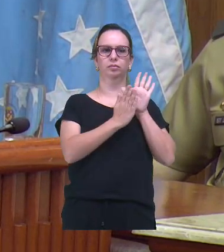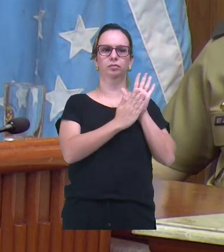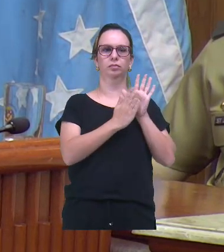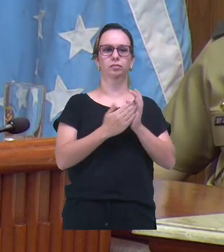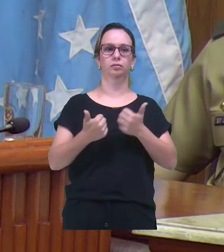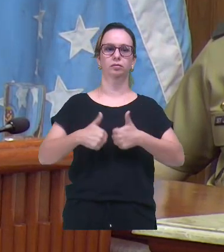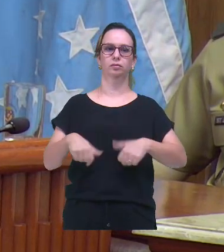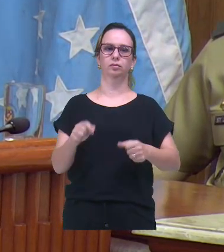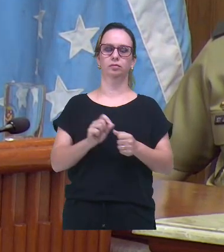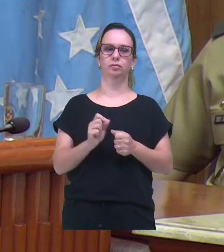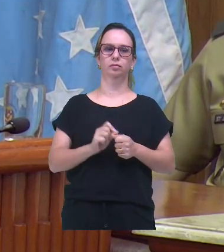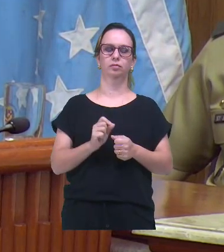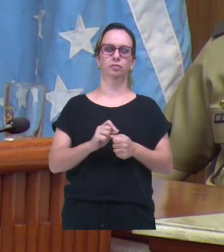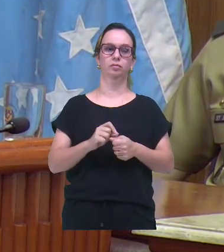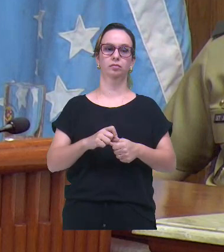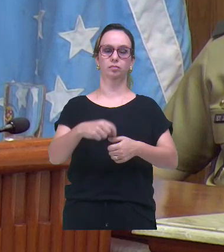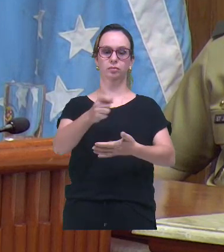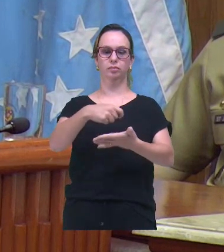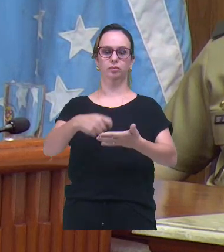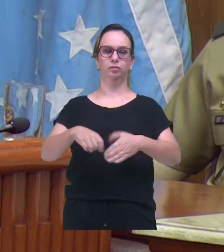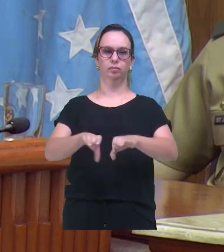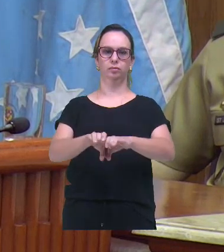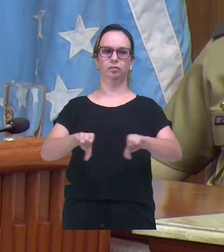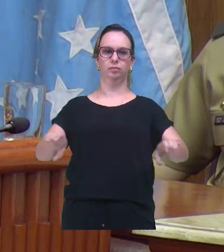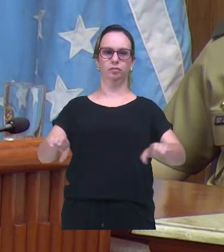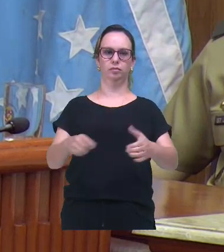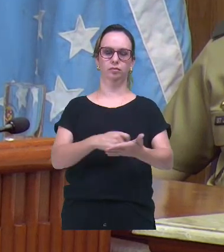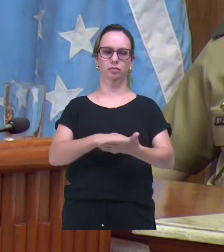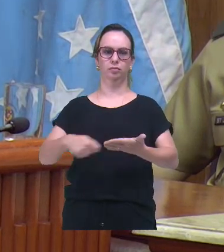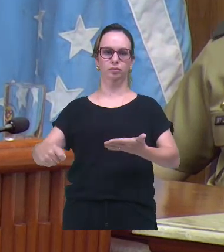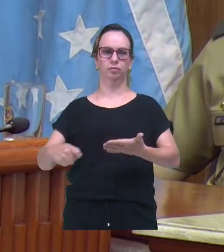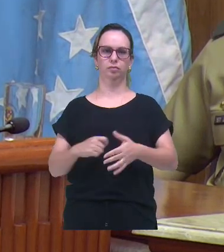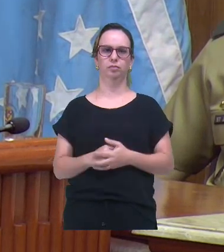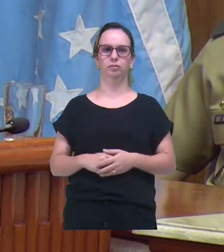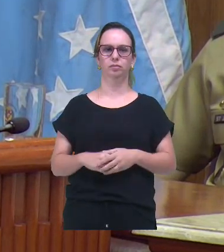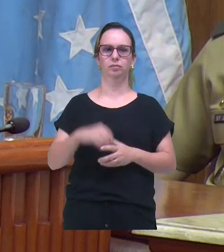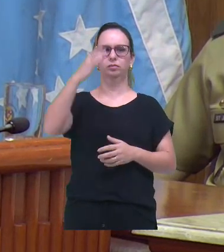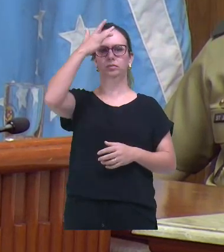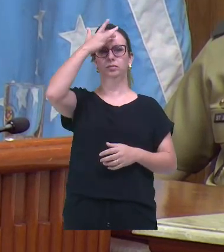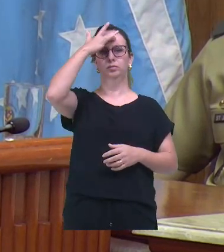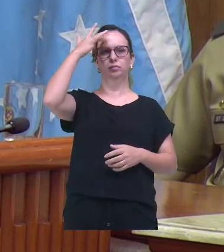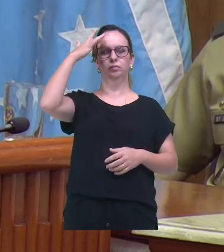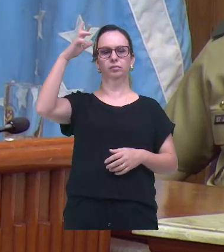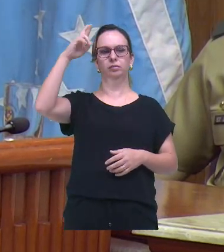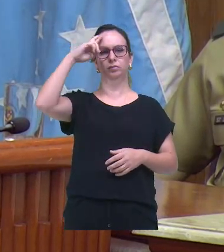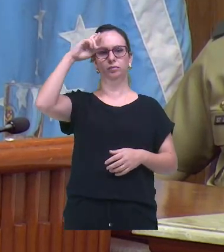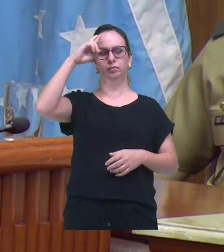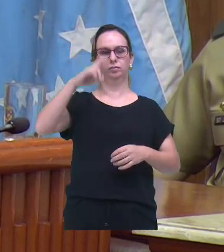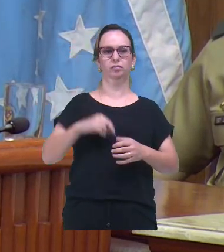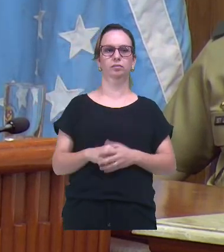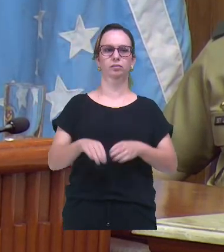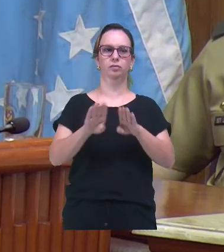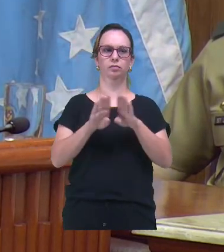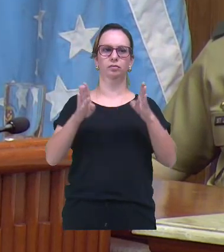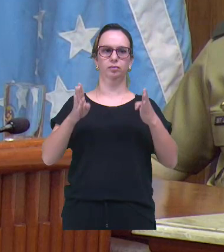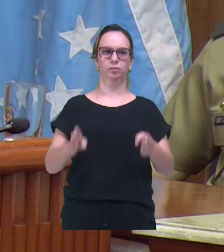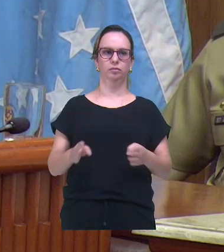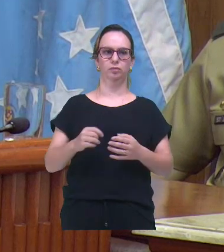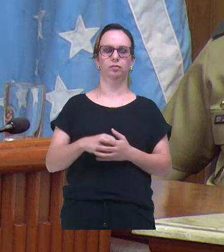providenciado o preenchimento do diploma que irá assinado pelos integrantes da mesa diretora, bem como pelo vereador proponente, se for o